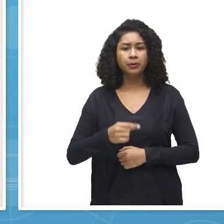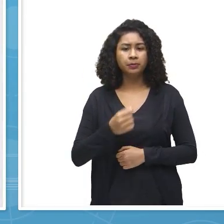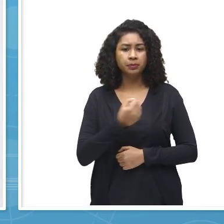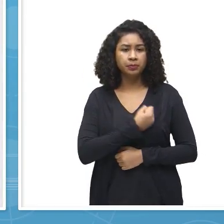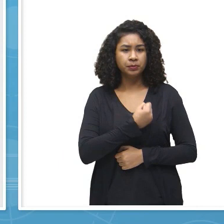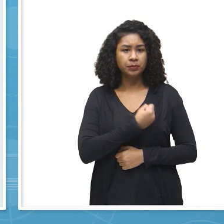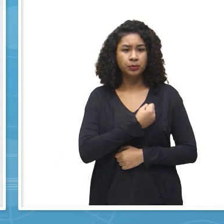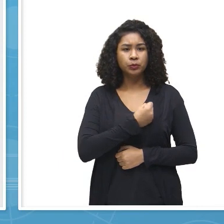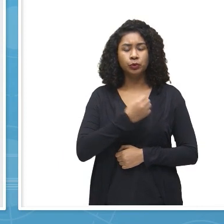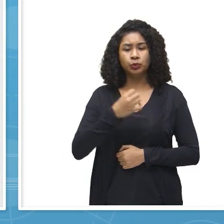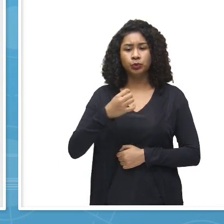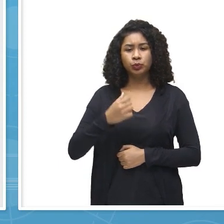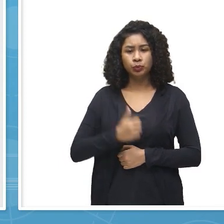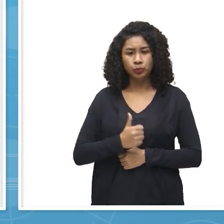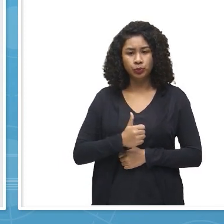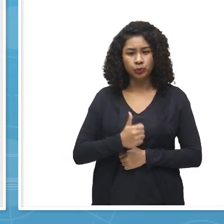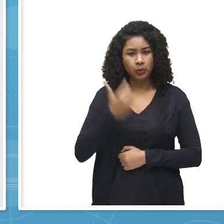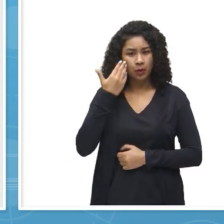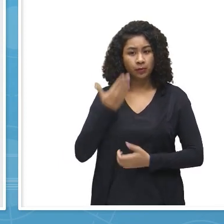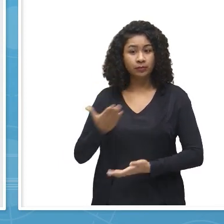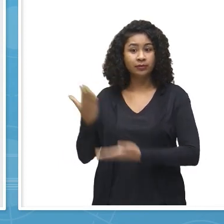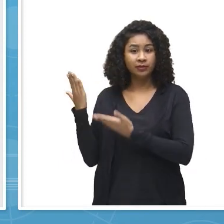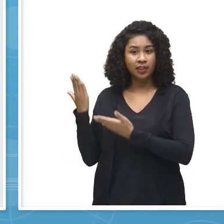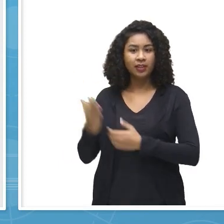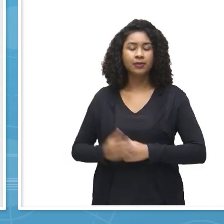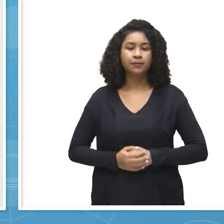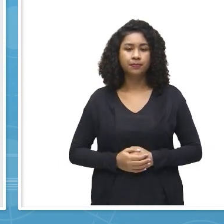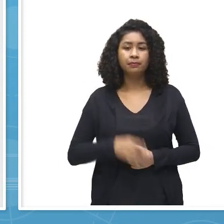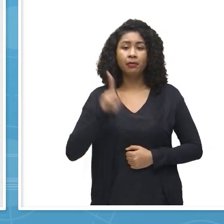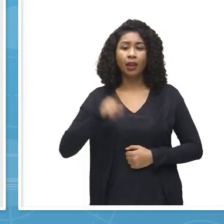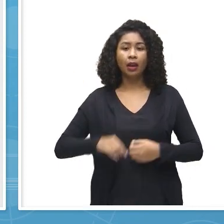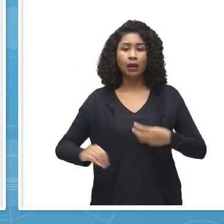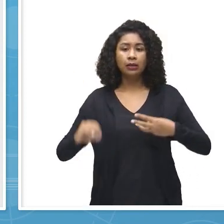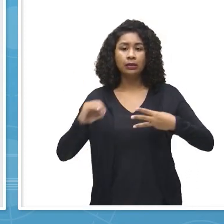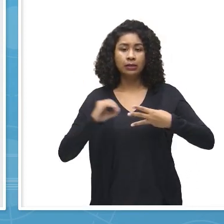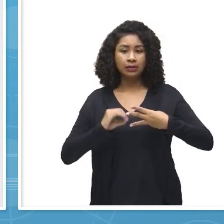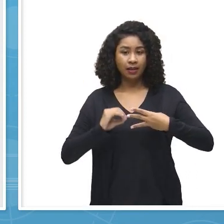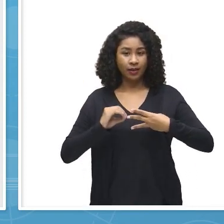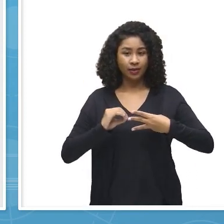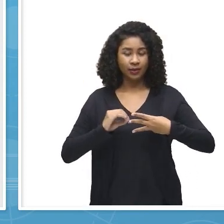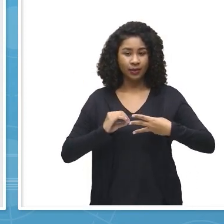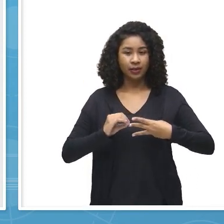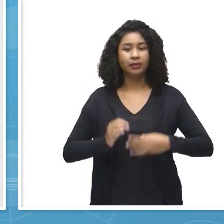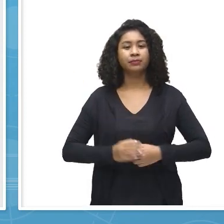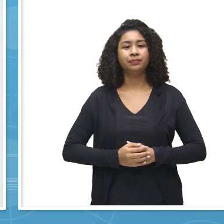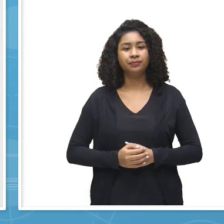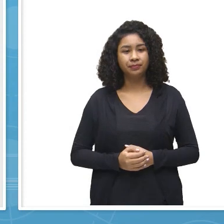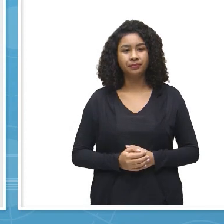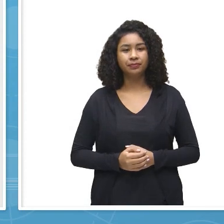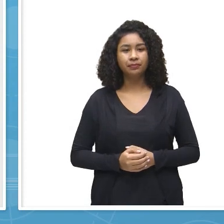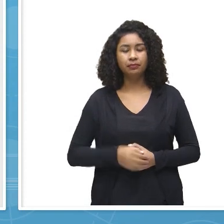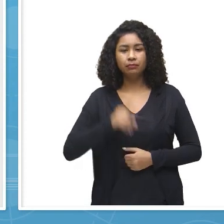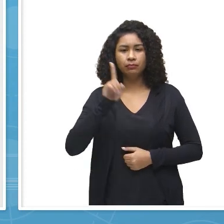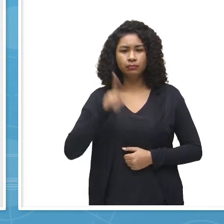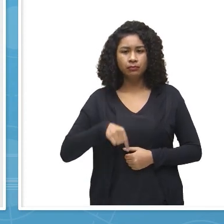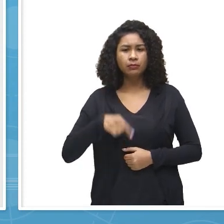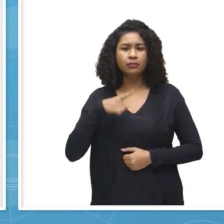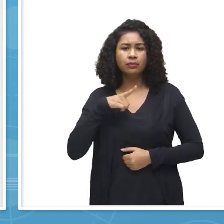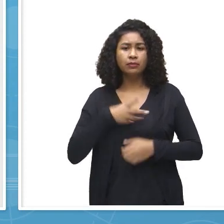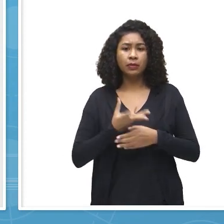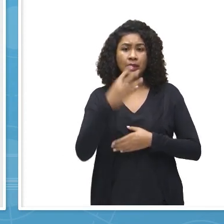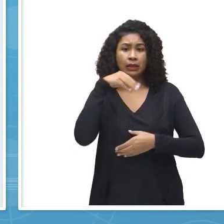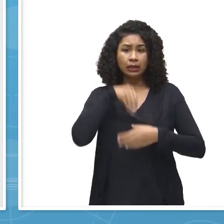primeira questão fala sobre as células, né? Então as células, elas são as unidades funcionais e estruturais dos seres